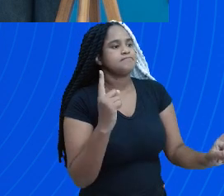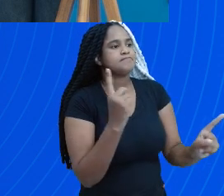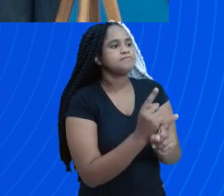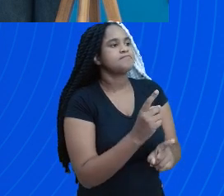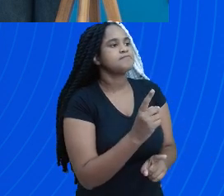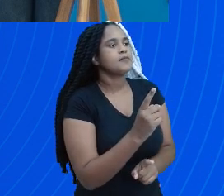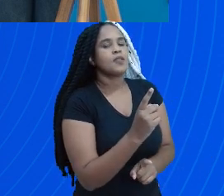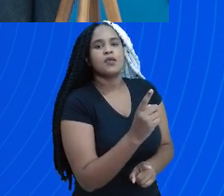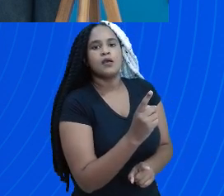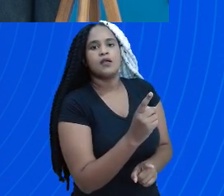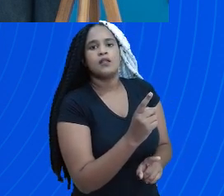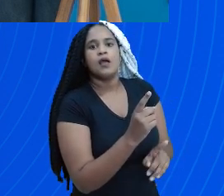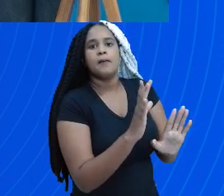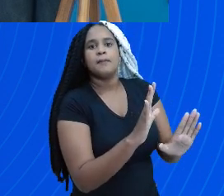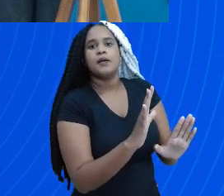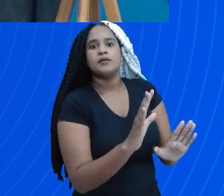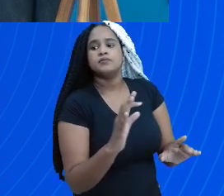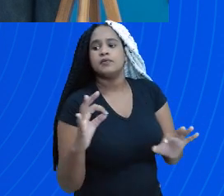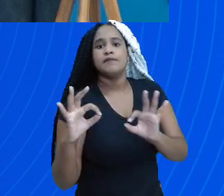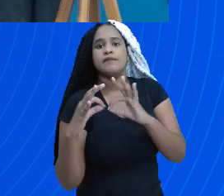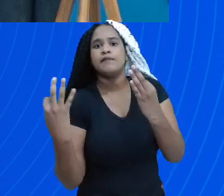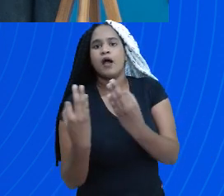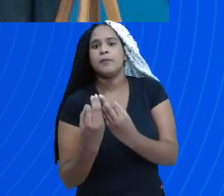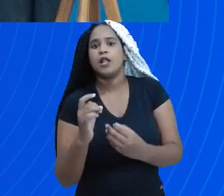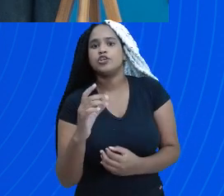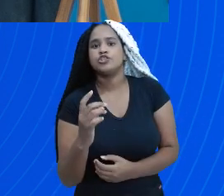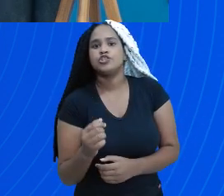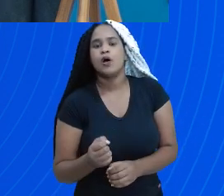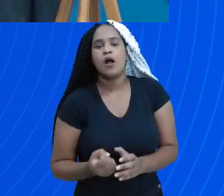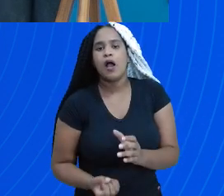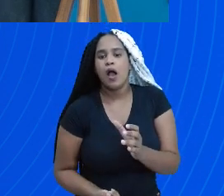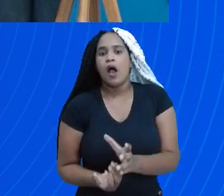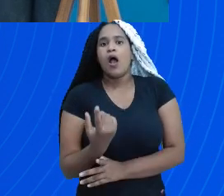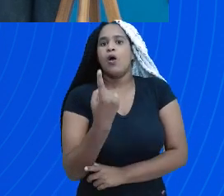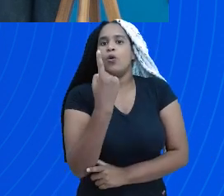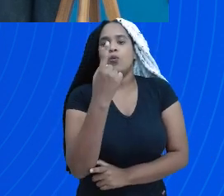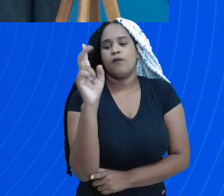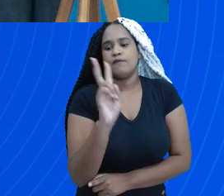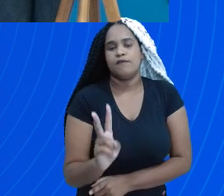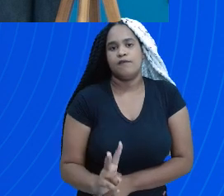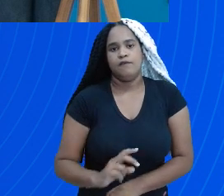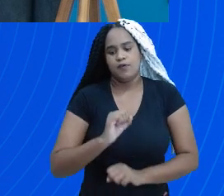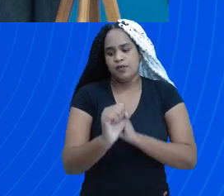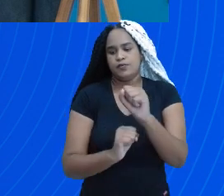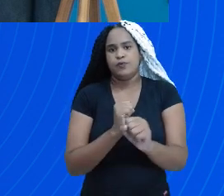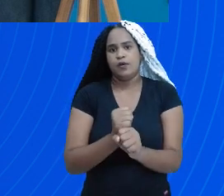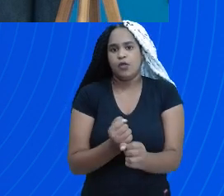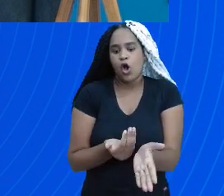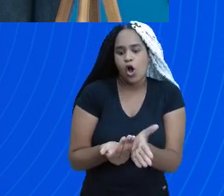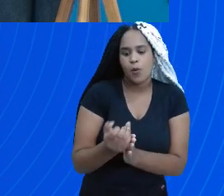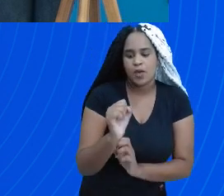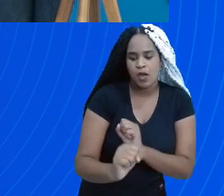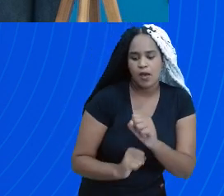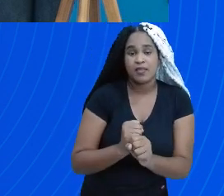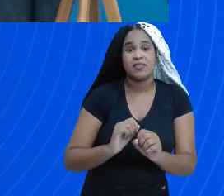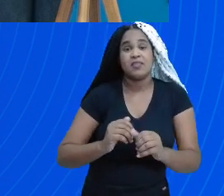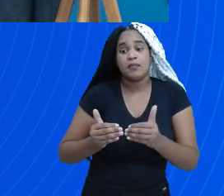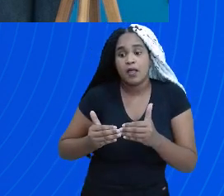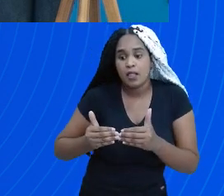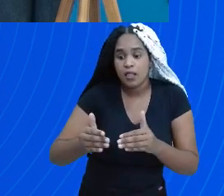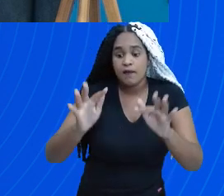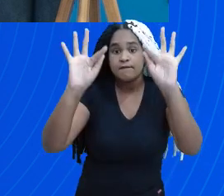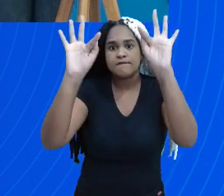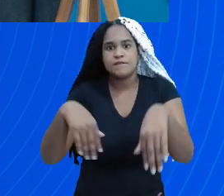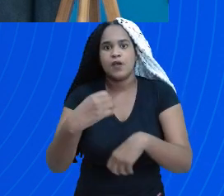no início do ano e aí só vai ter um reencontro no final do ano. Então, nesse intervalo, muitas coisas aconteceram,